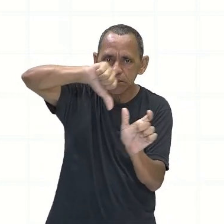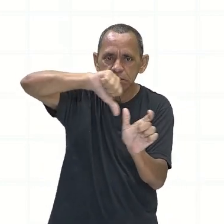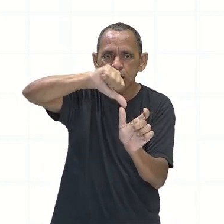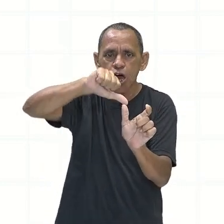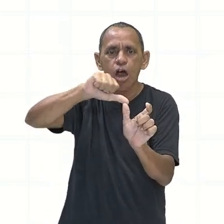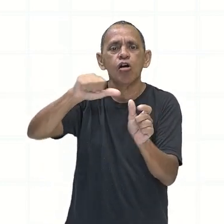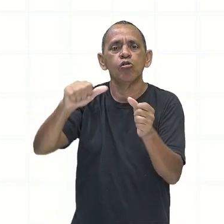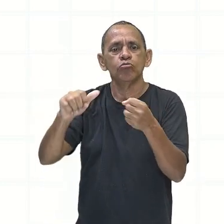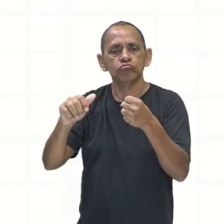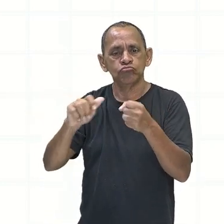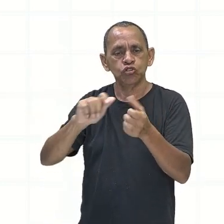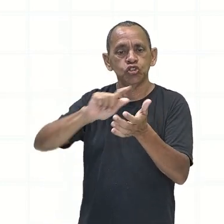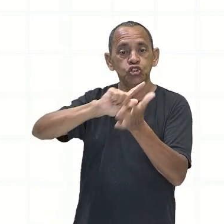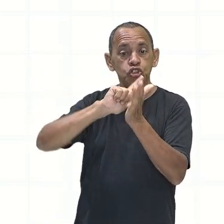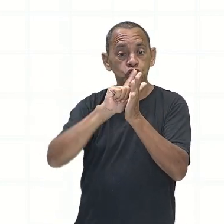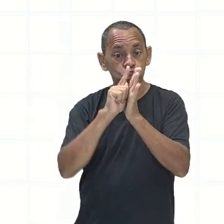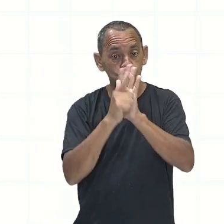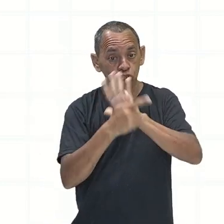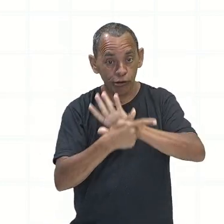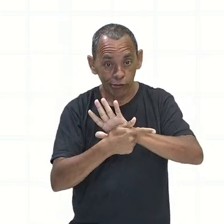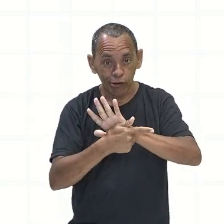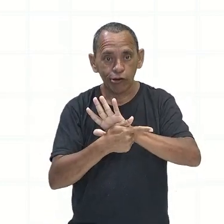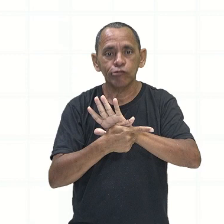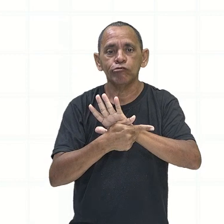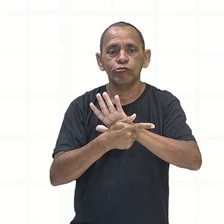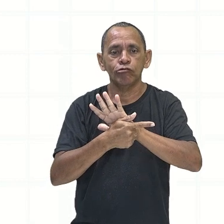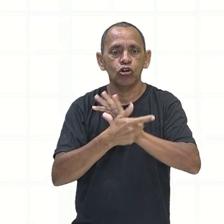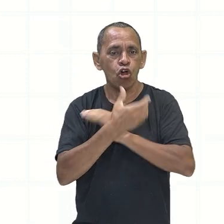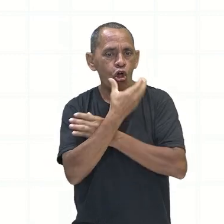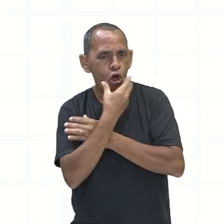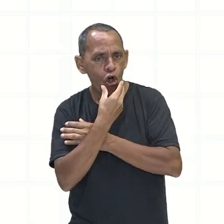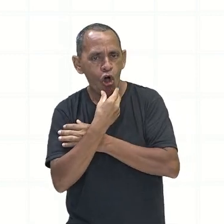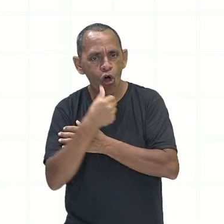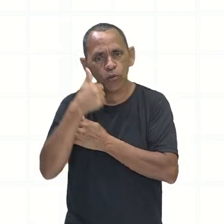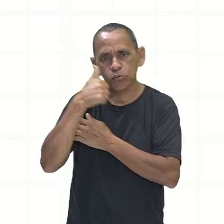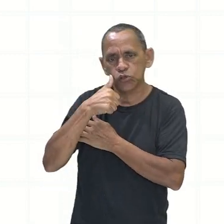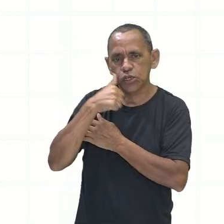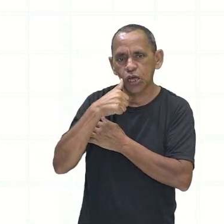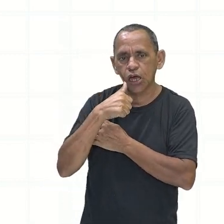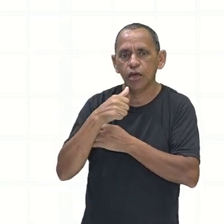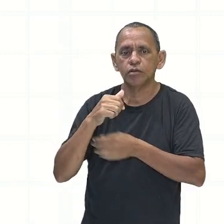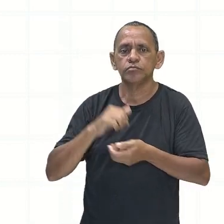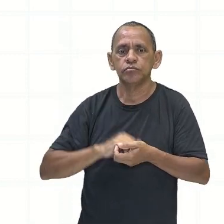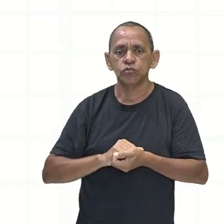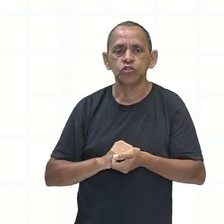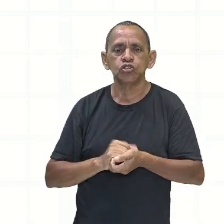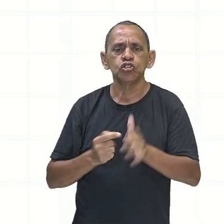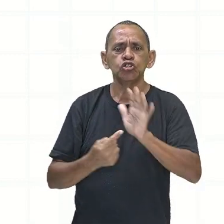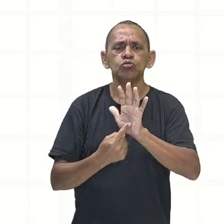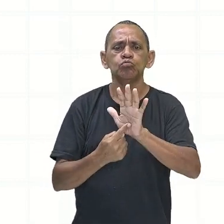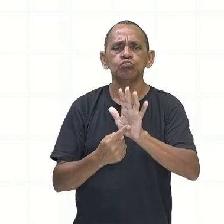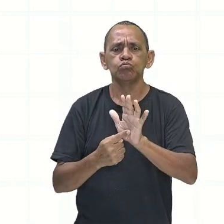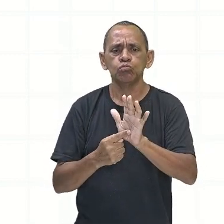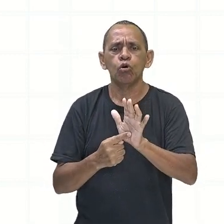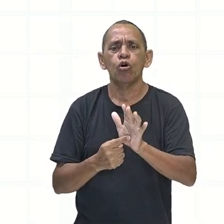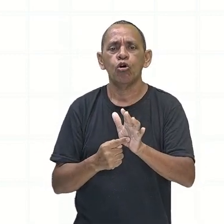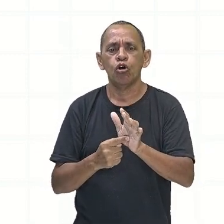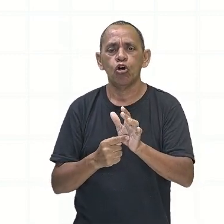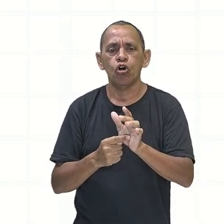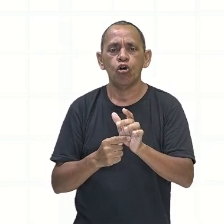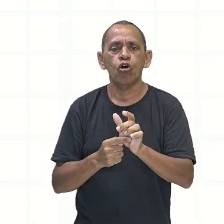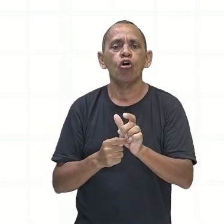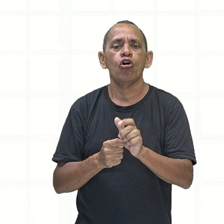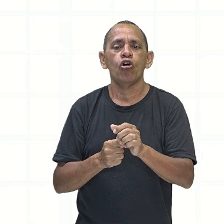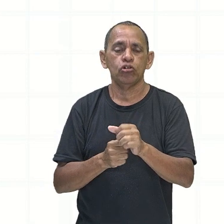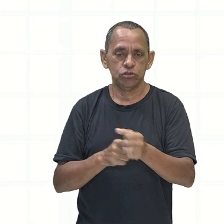Flexão de gênero, que no caso é o masculino ou feminino, né? Que é indicado pelo artigo O aqui na palavra garoto e o